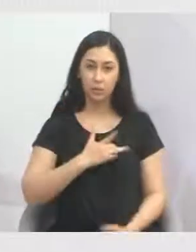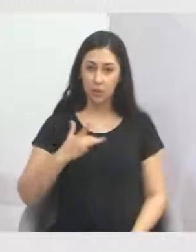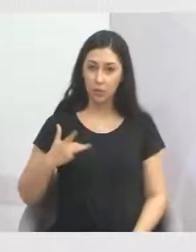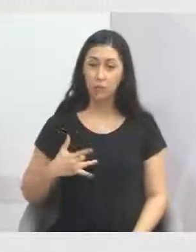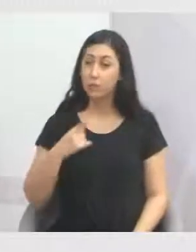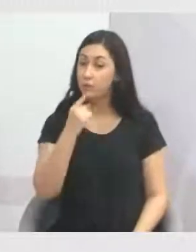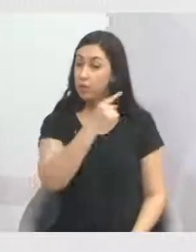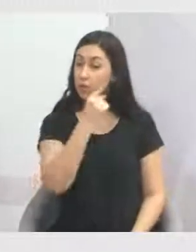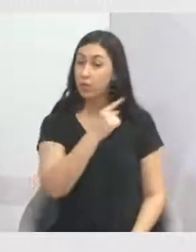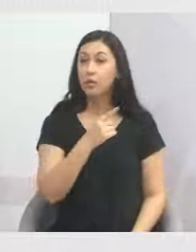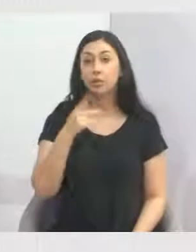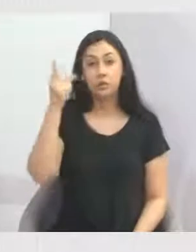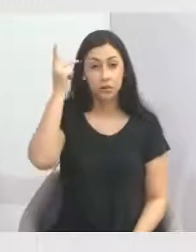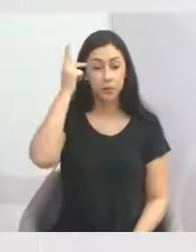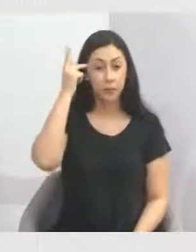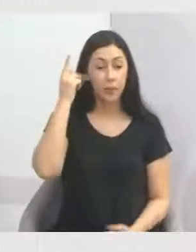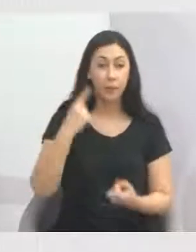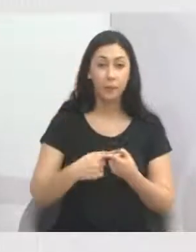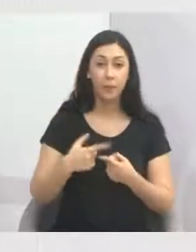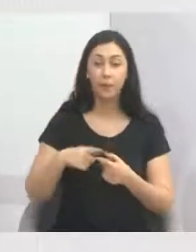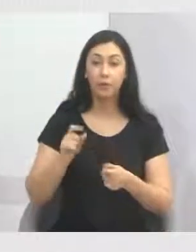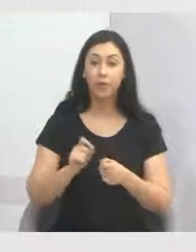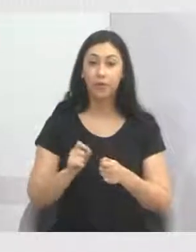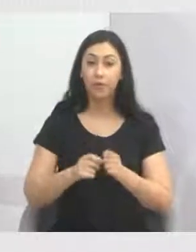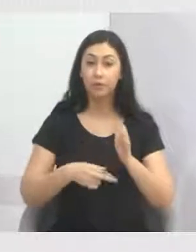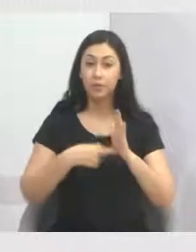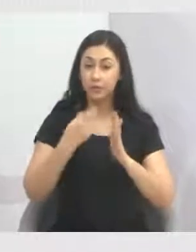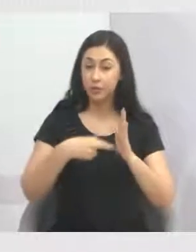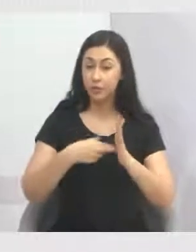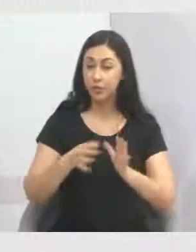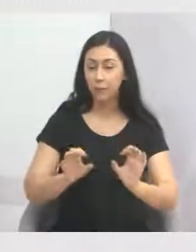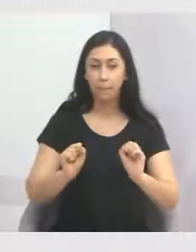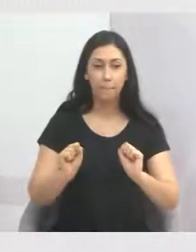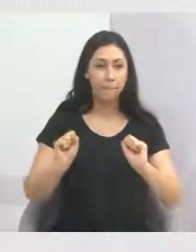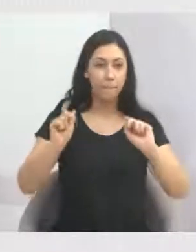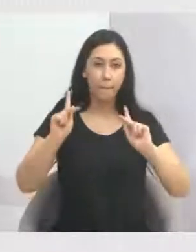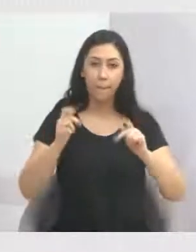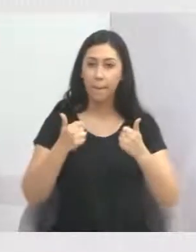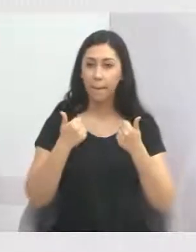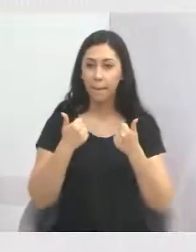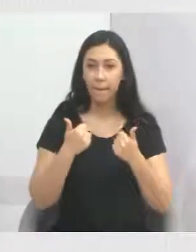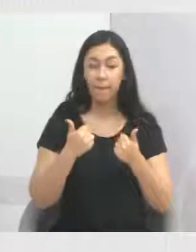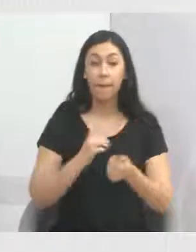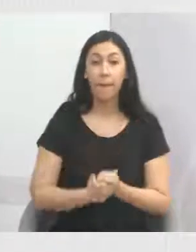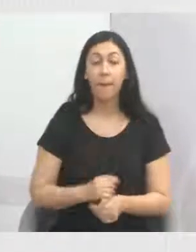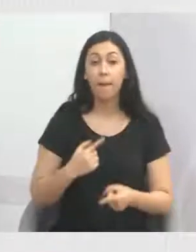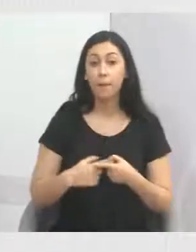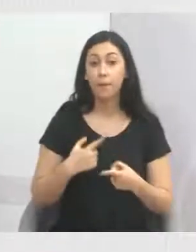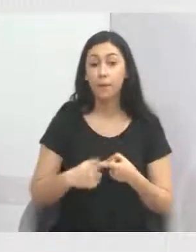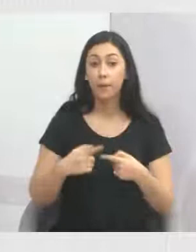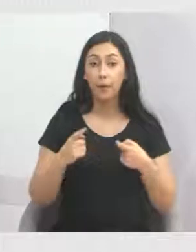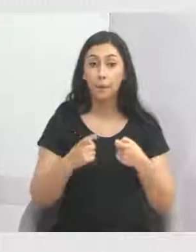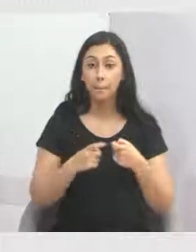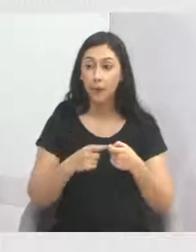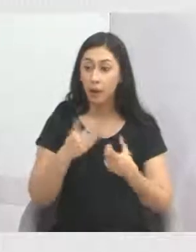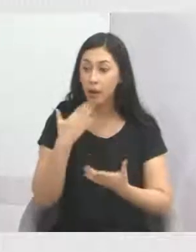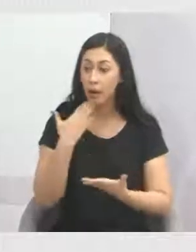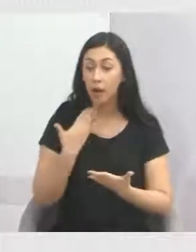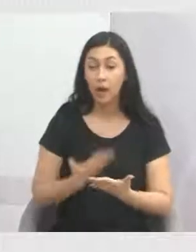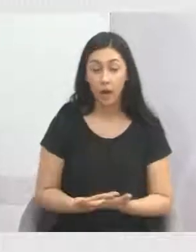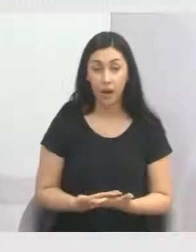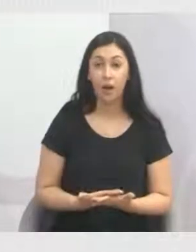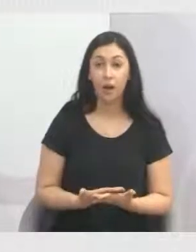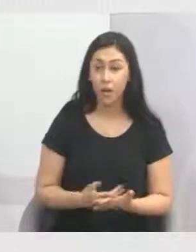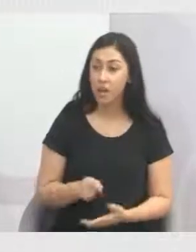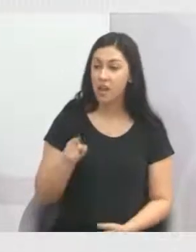São Paulo por essa cirurgia ter corrido da forma que correu. Porque os médicos ficou surpreendido com